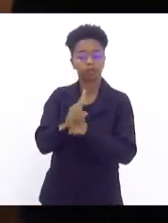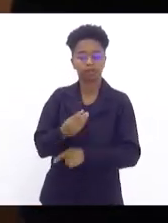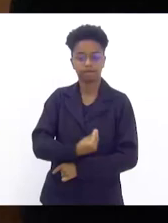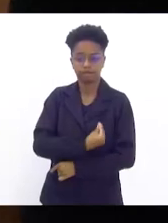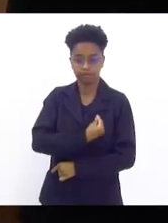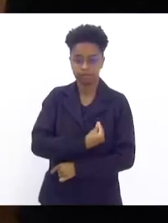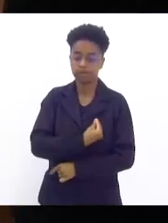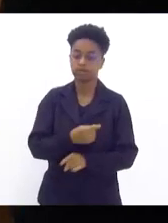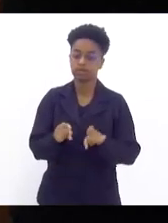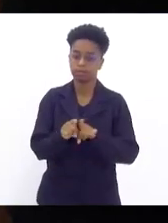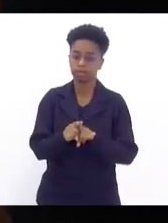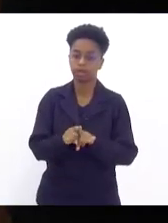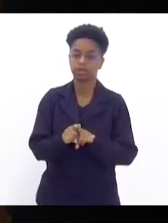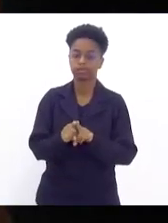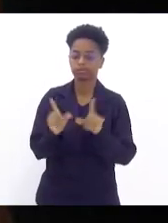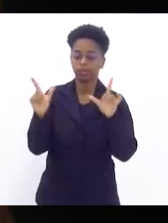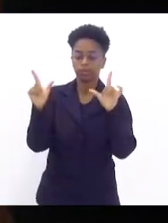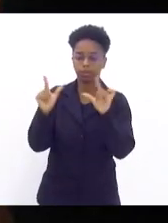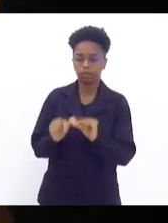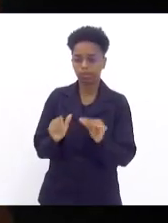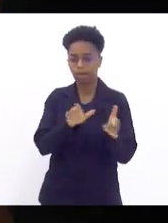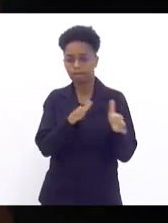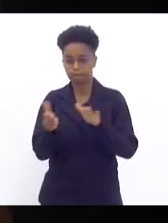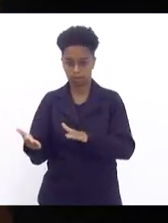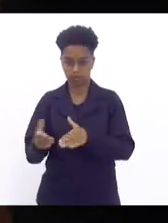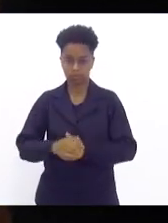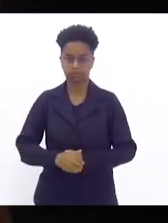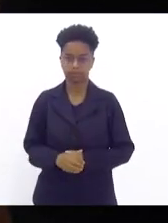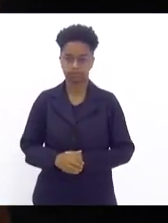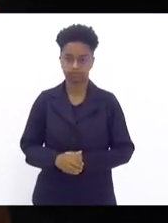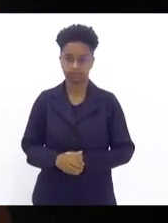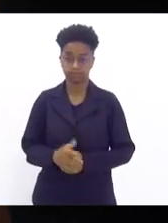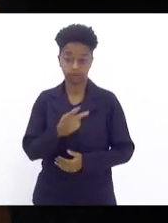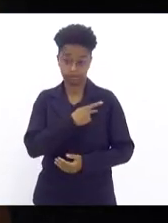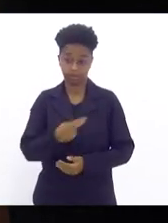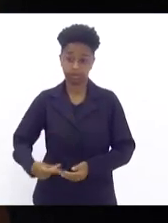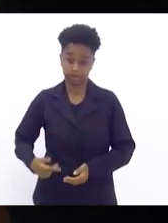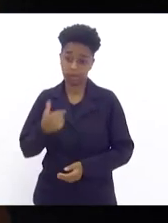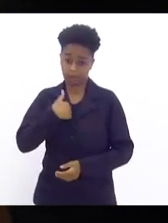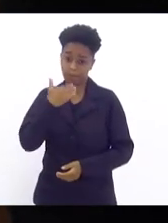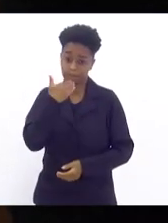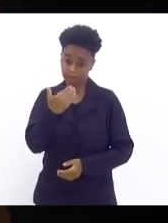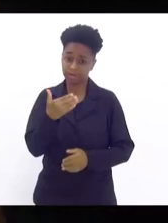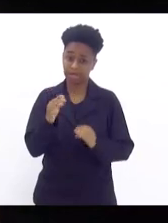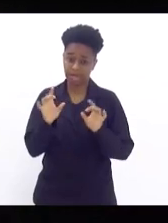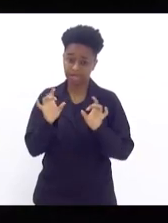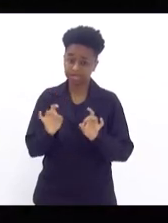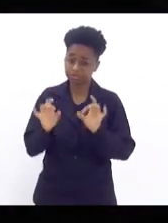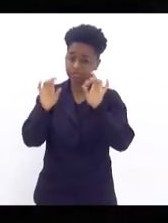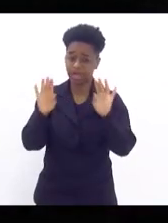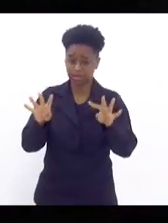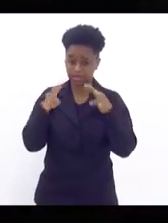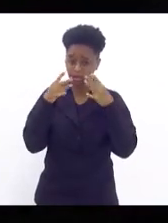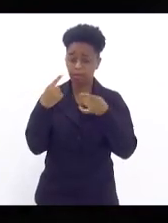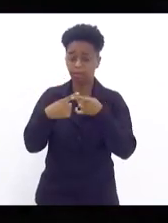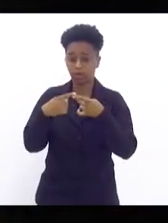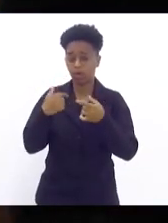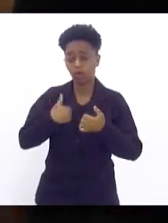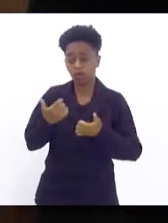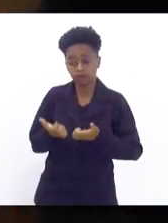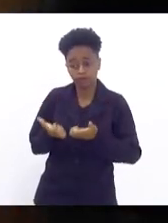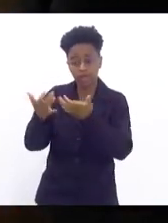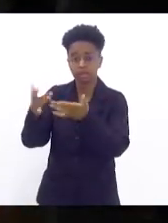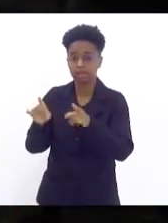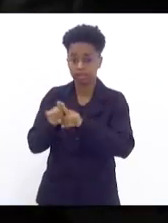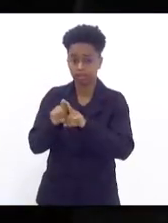vida também e da redução de homicídios Presidente presta atenção especial porque inclusive ofereço para vossa excelência